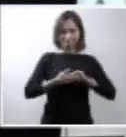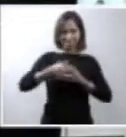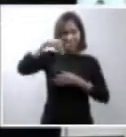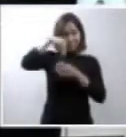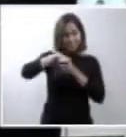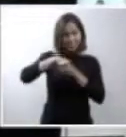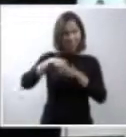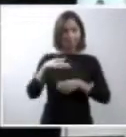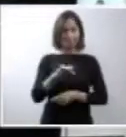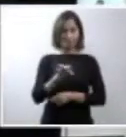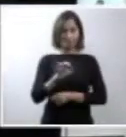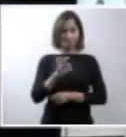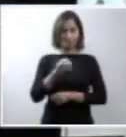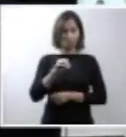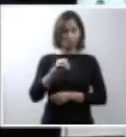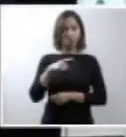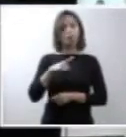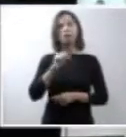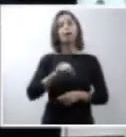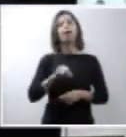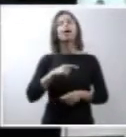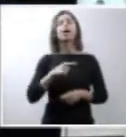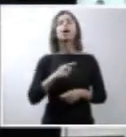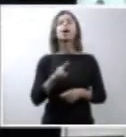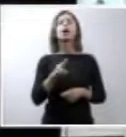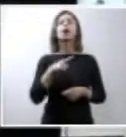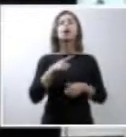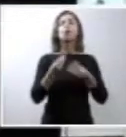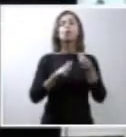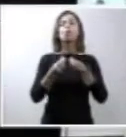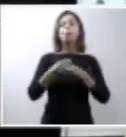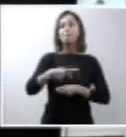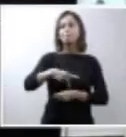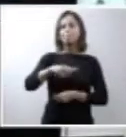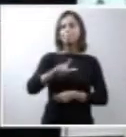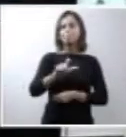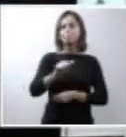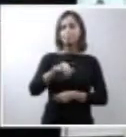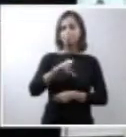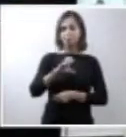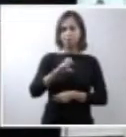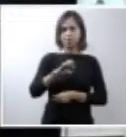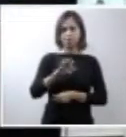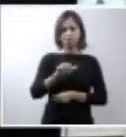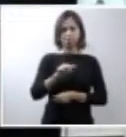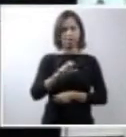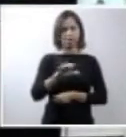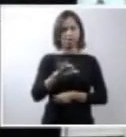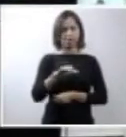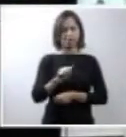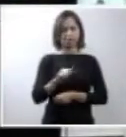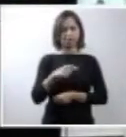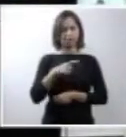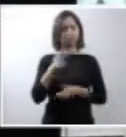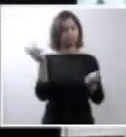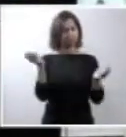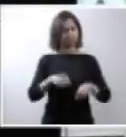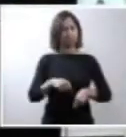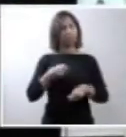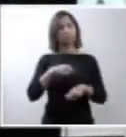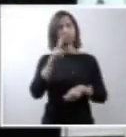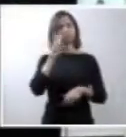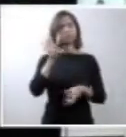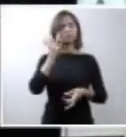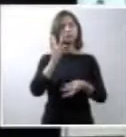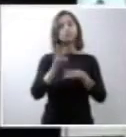neste sistema que é a unidade feto-placentária, onde aqui também esquematicamente representada, dá para se constatar